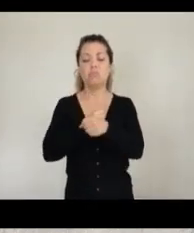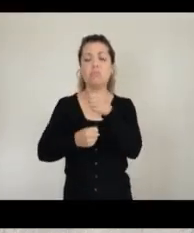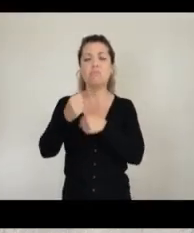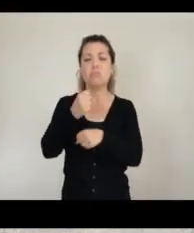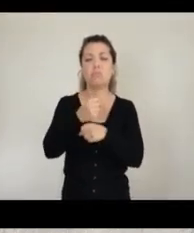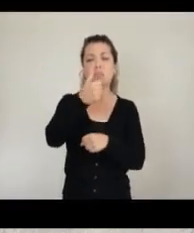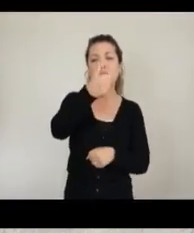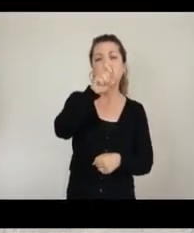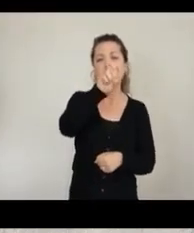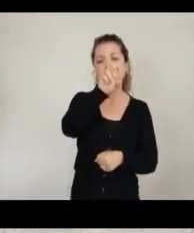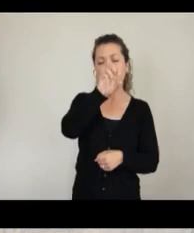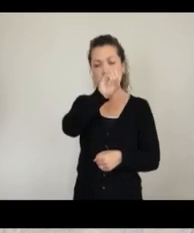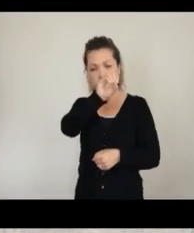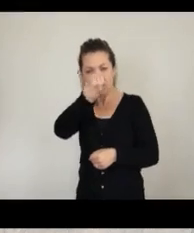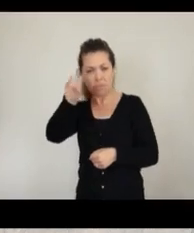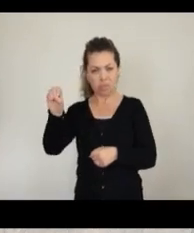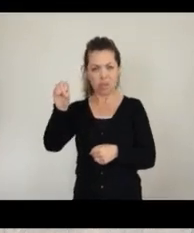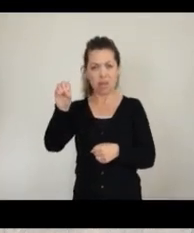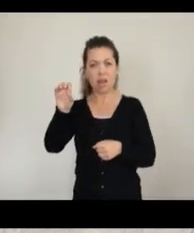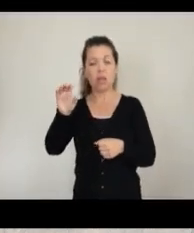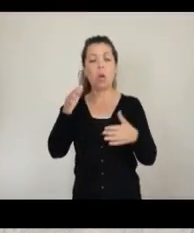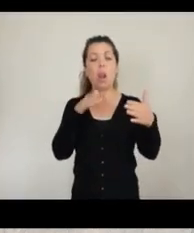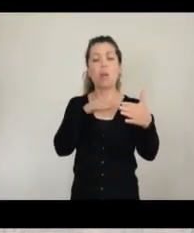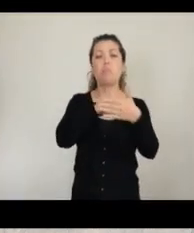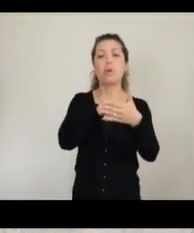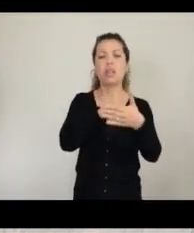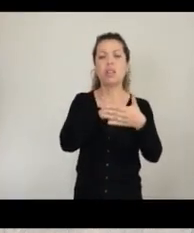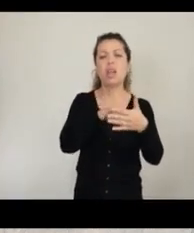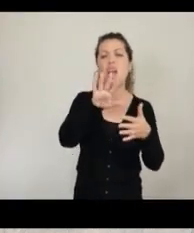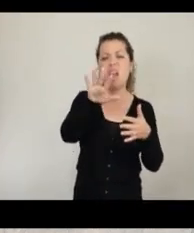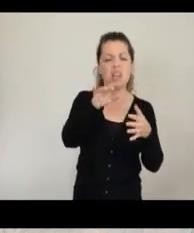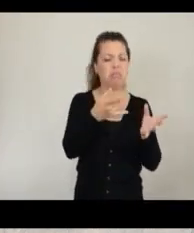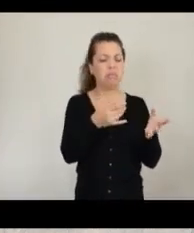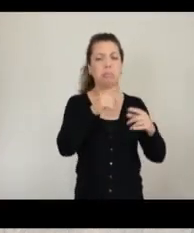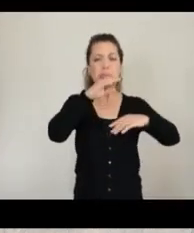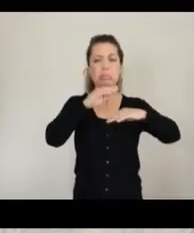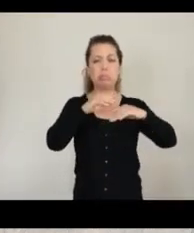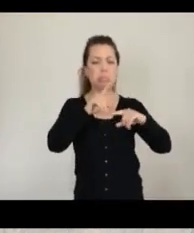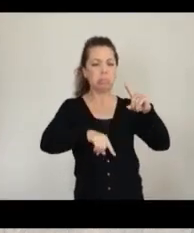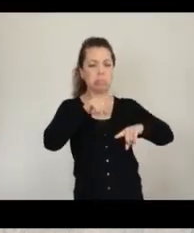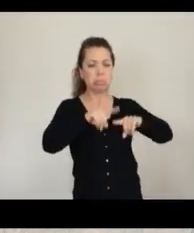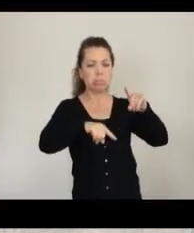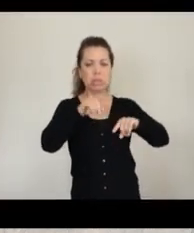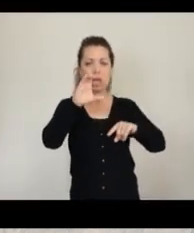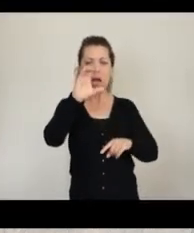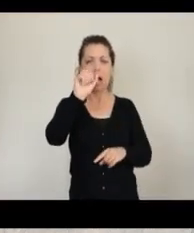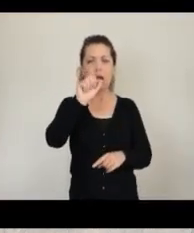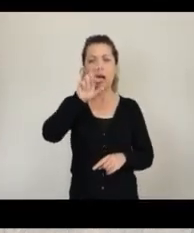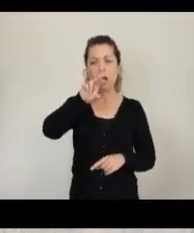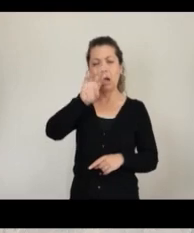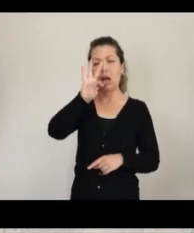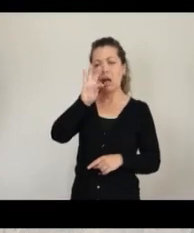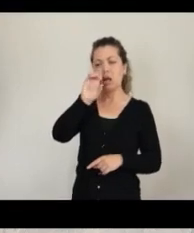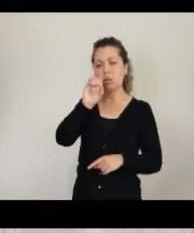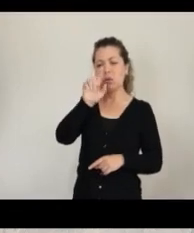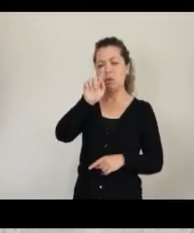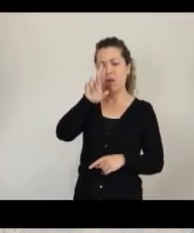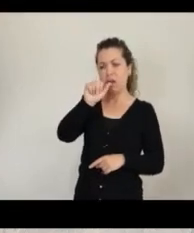segunda metade do século XVIII, estabeleceram-se em Cananéia e Iguape diversos estaleiros que atendiam às encomendas feitas